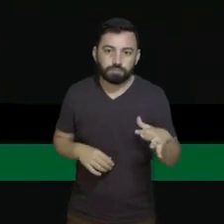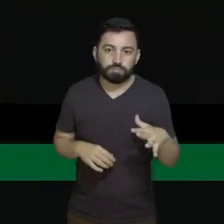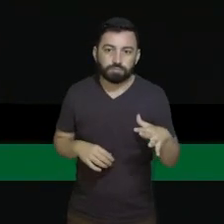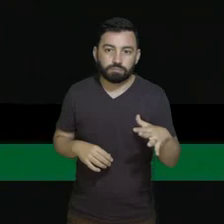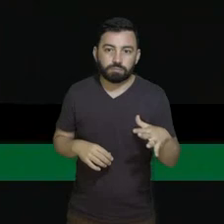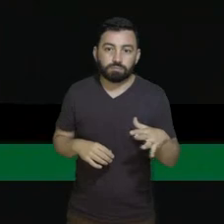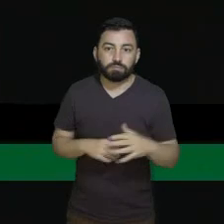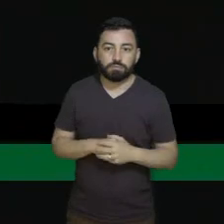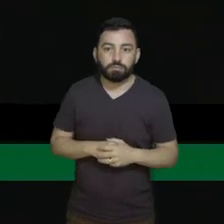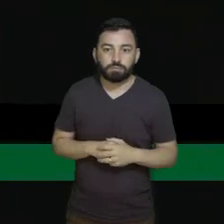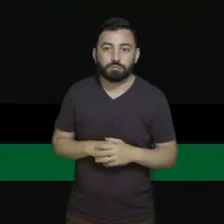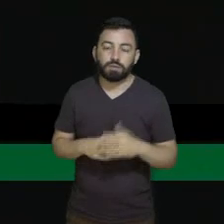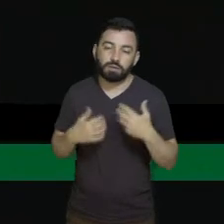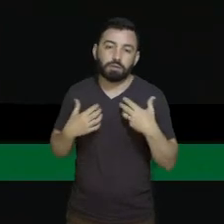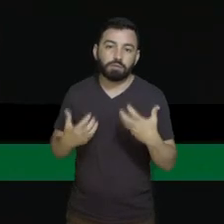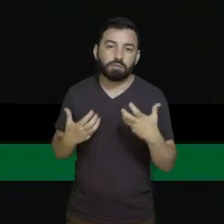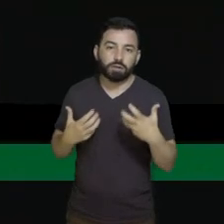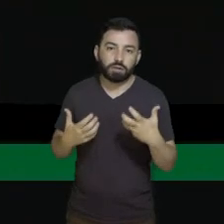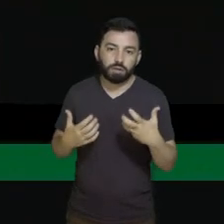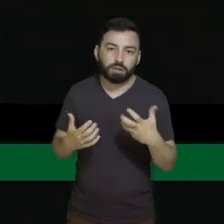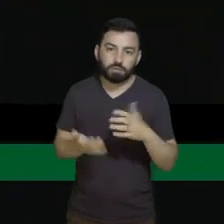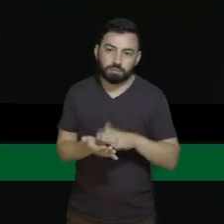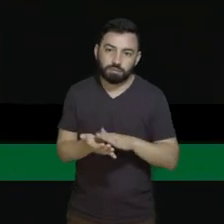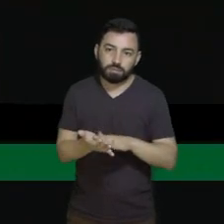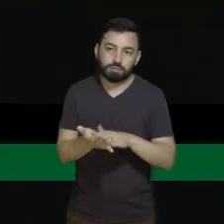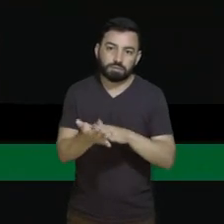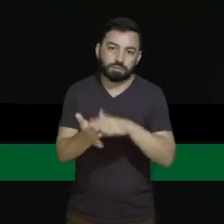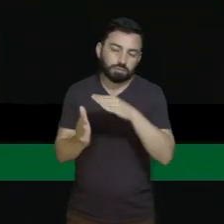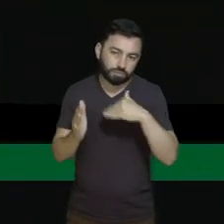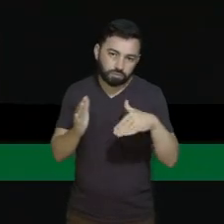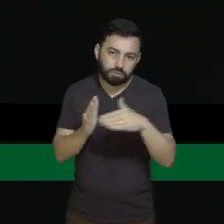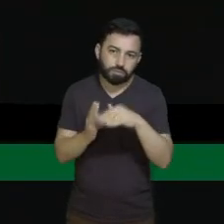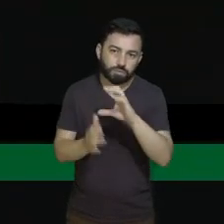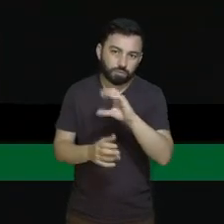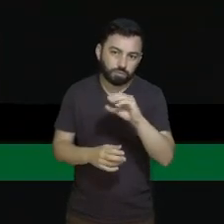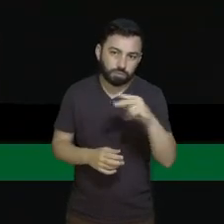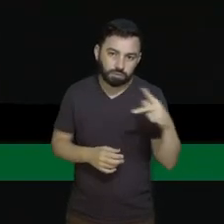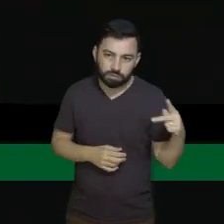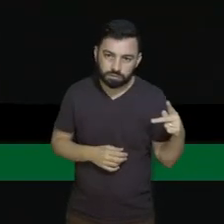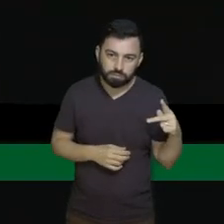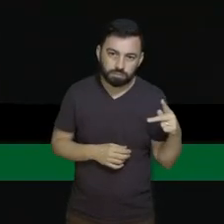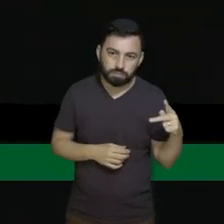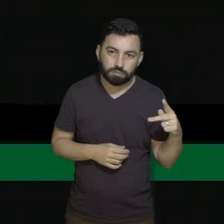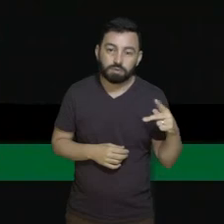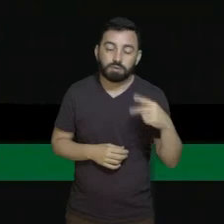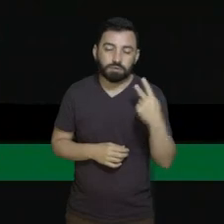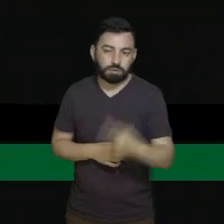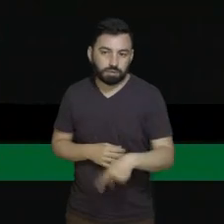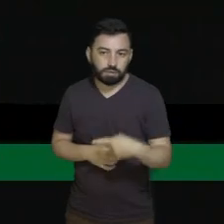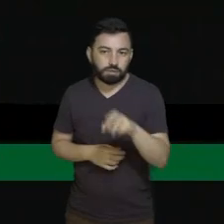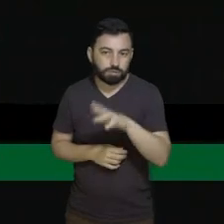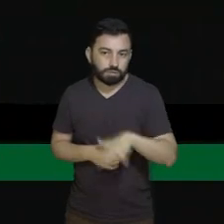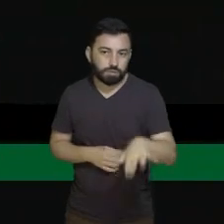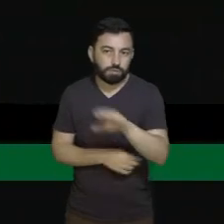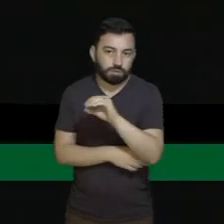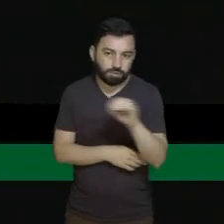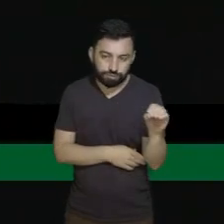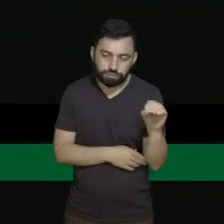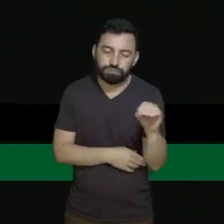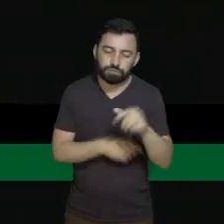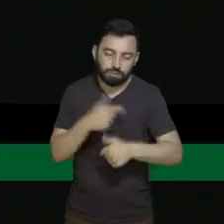E eu quero parabenizar todas as cooperativas aqui da região oeste pelo grande trabalho que